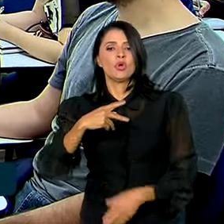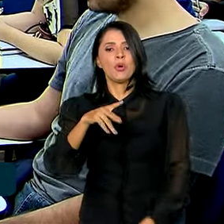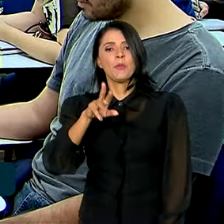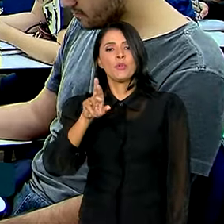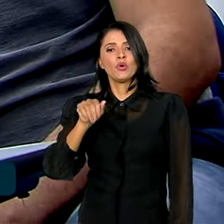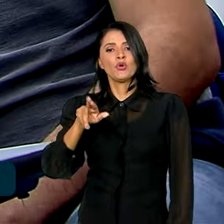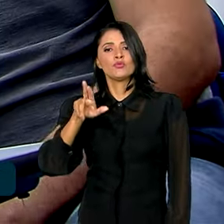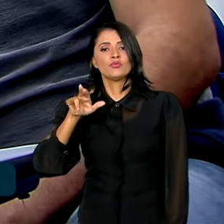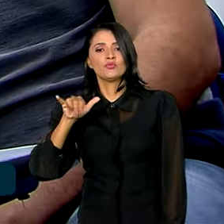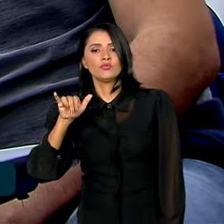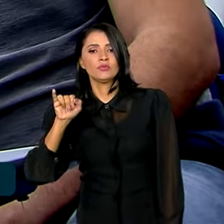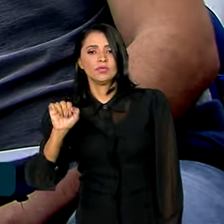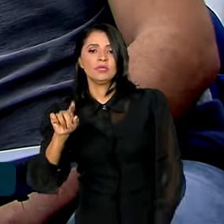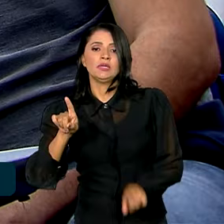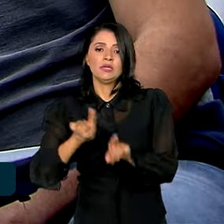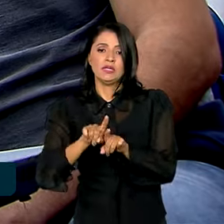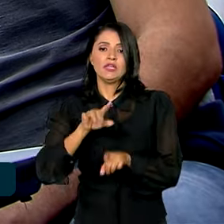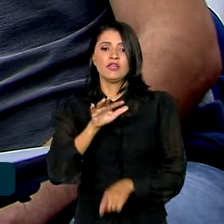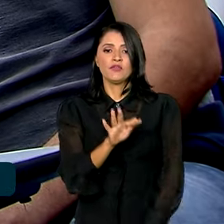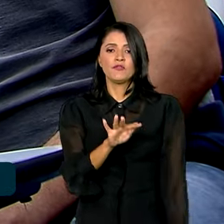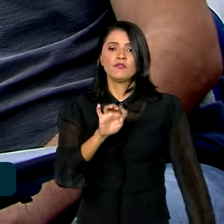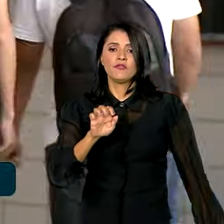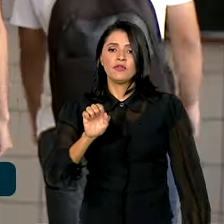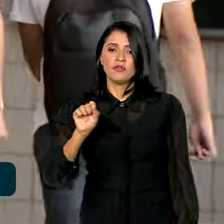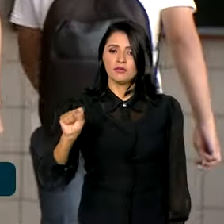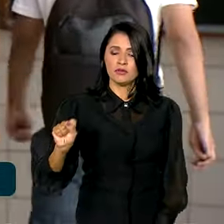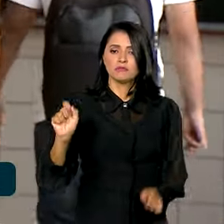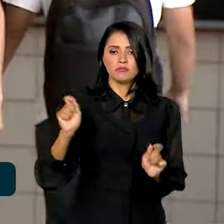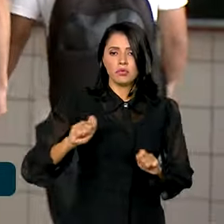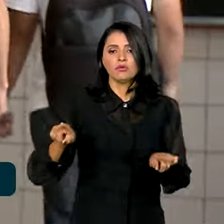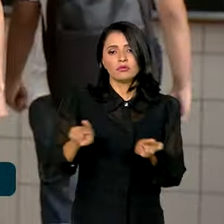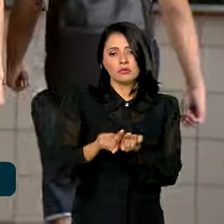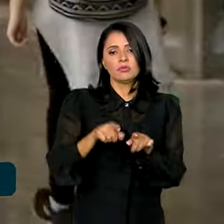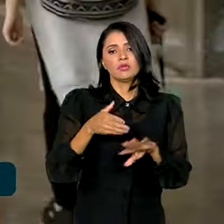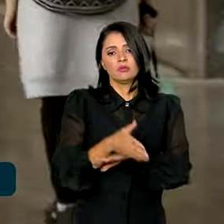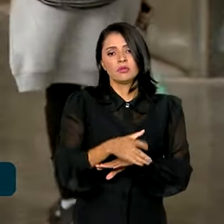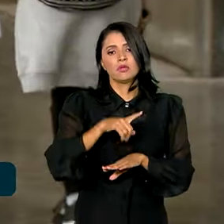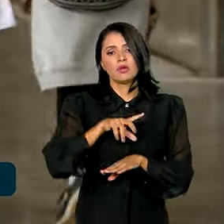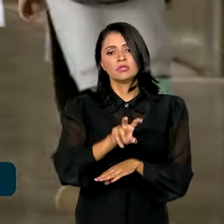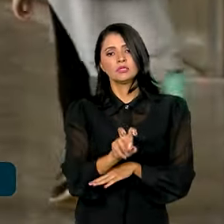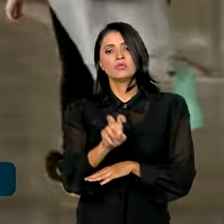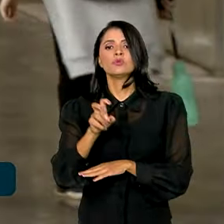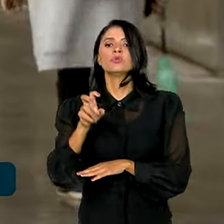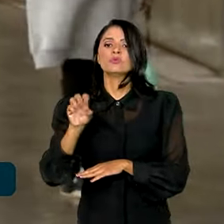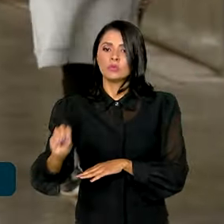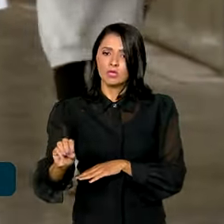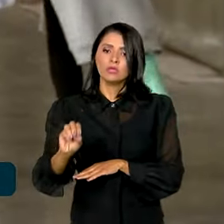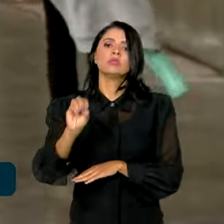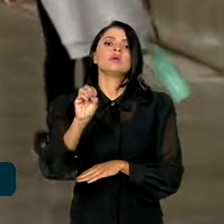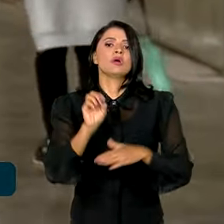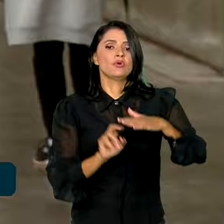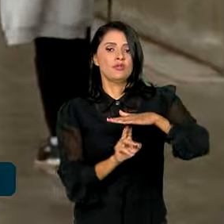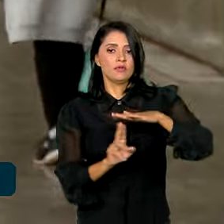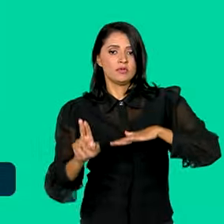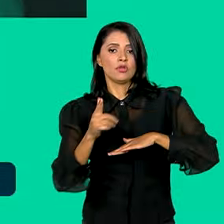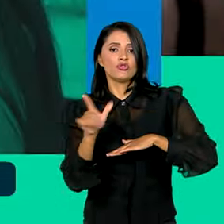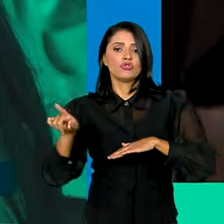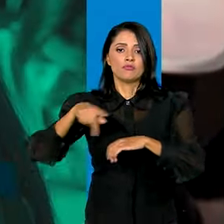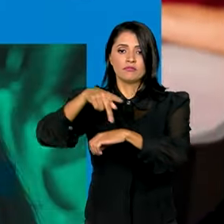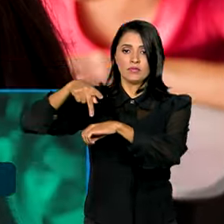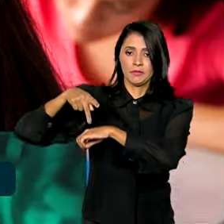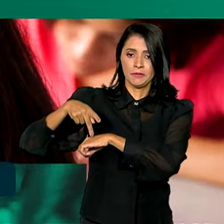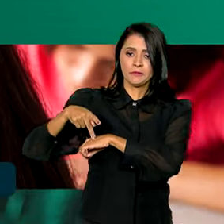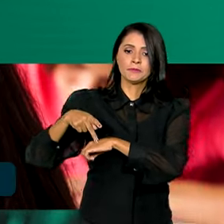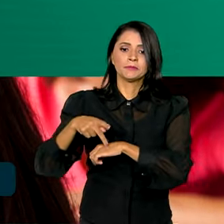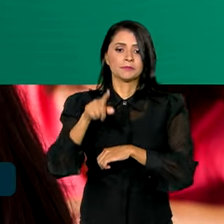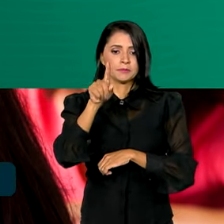do FIES. Também permite o ingresso em cerca de 50 universidades internacionais. Os